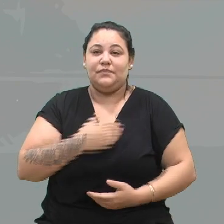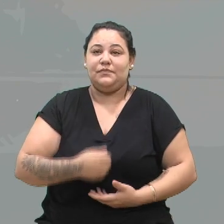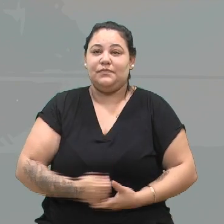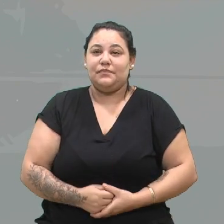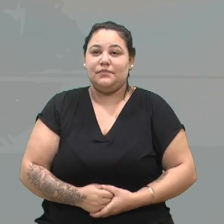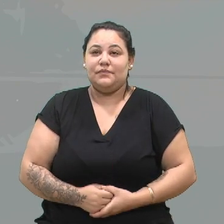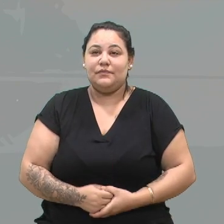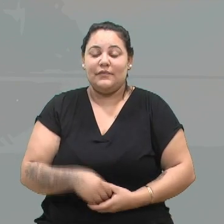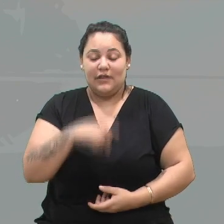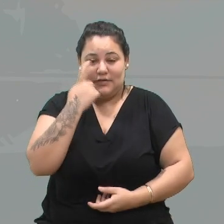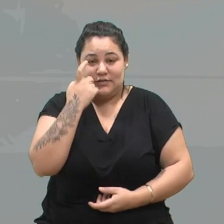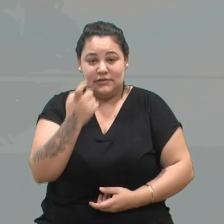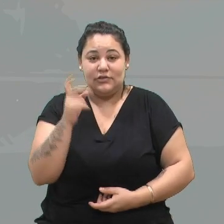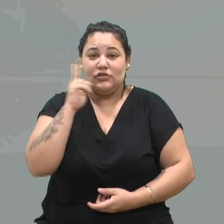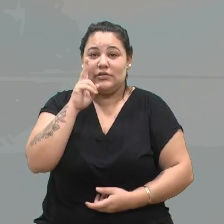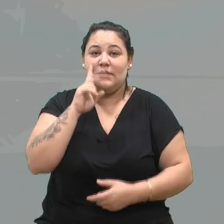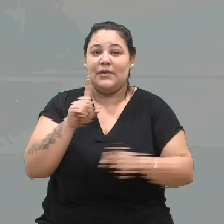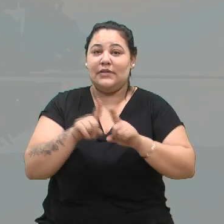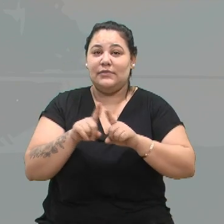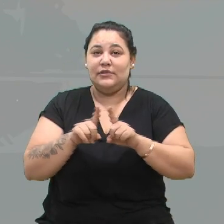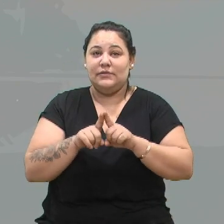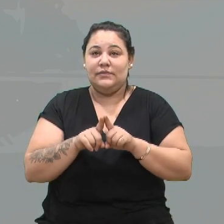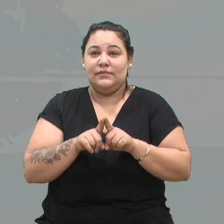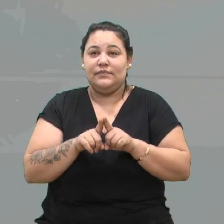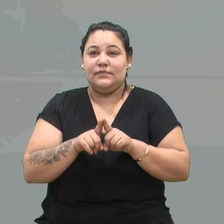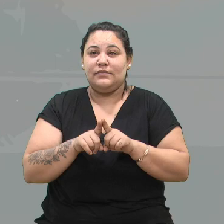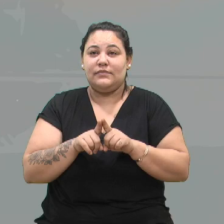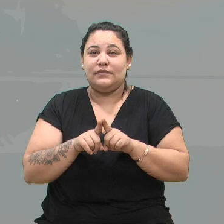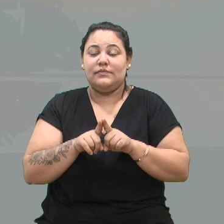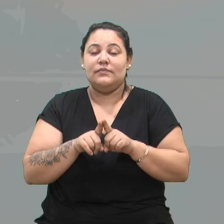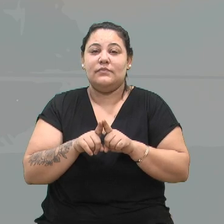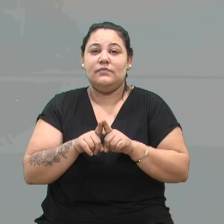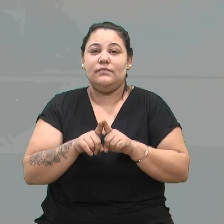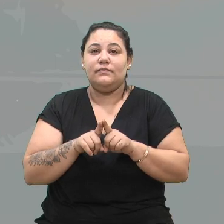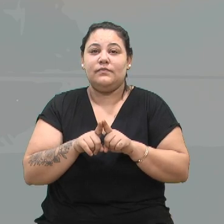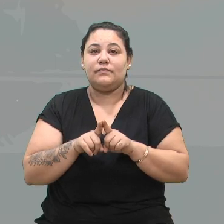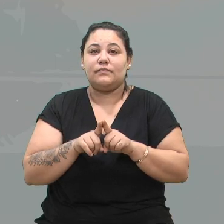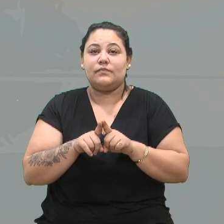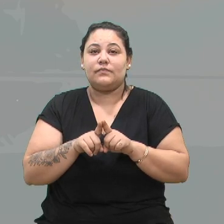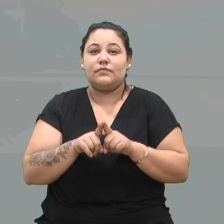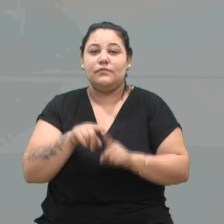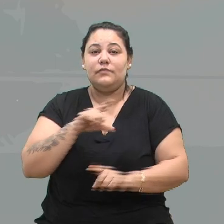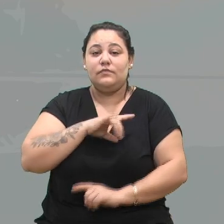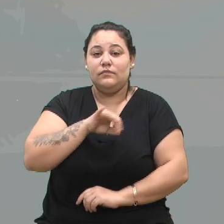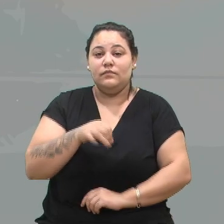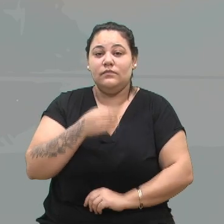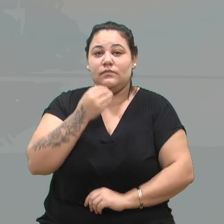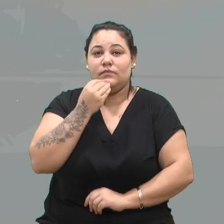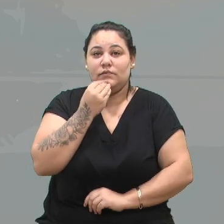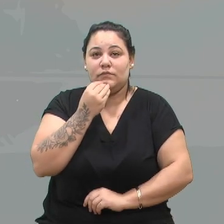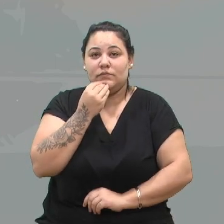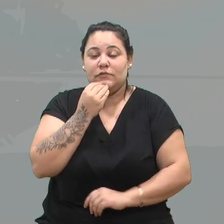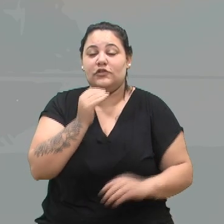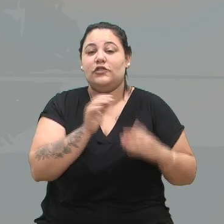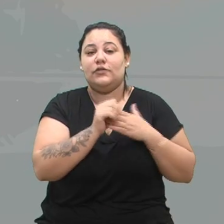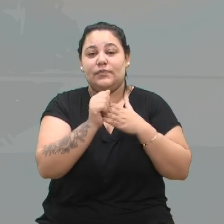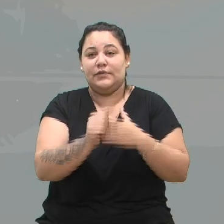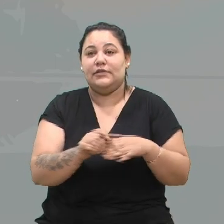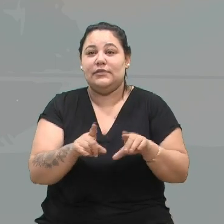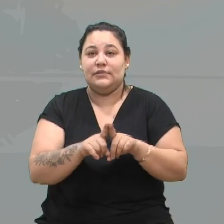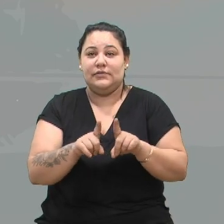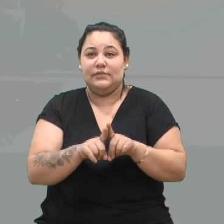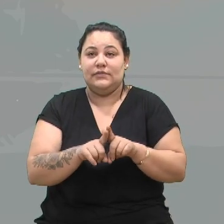e é interessante ressaltar os painéis que nós tivemos a oportunidade de acompanhar e